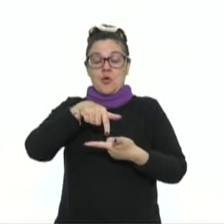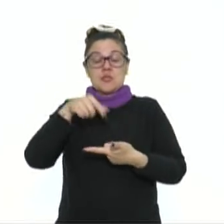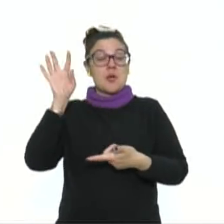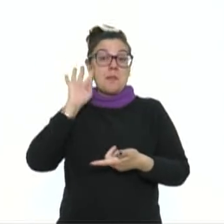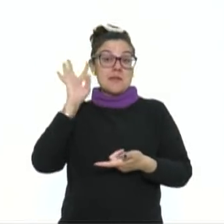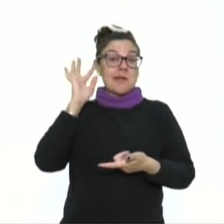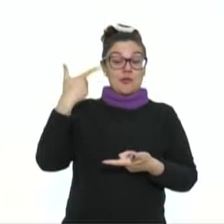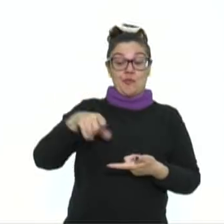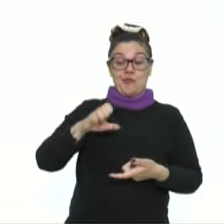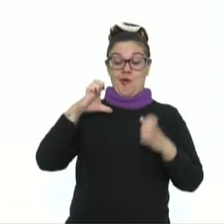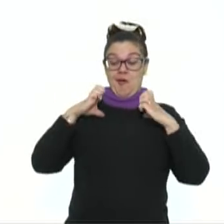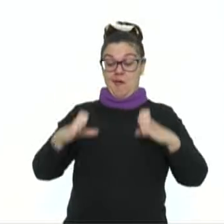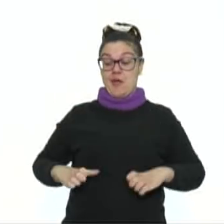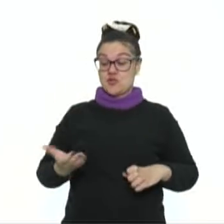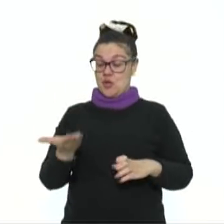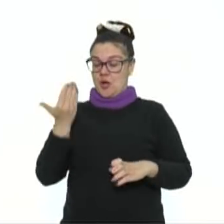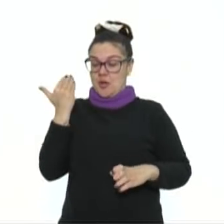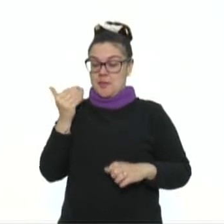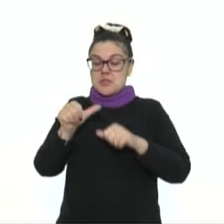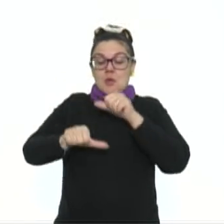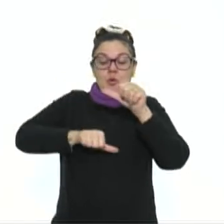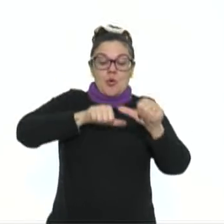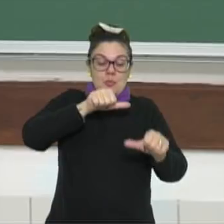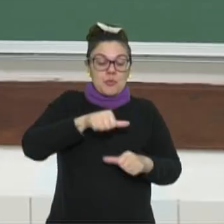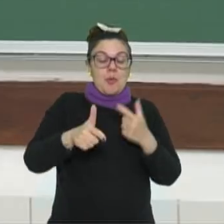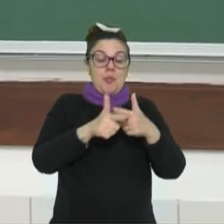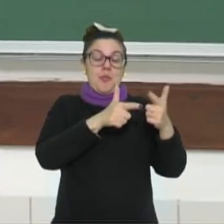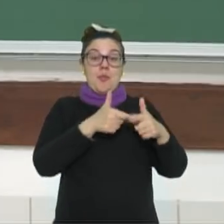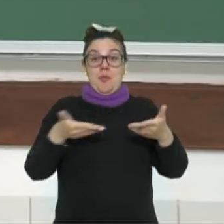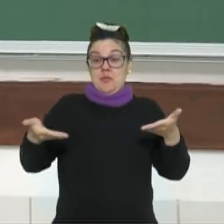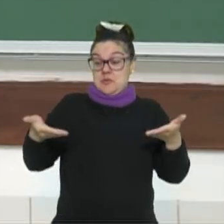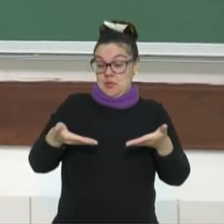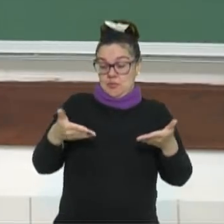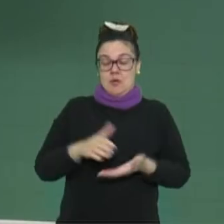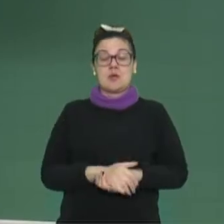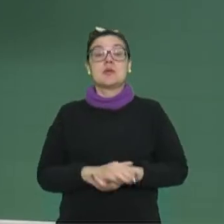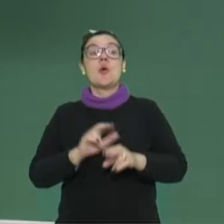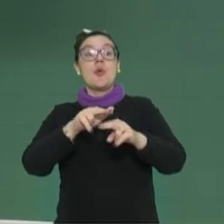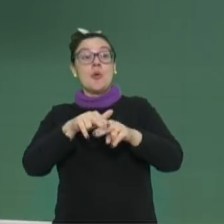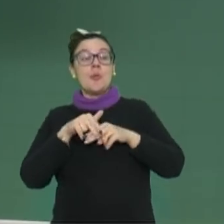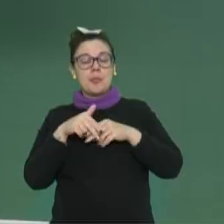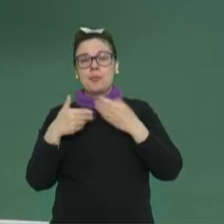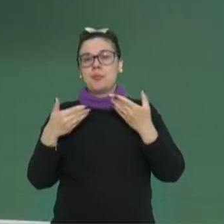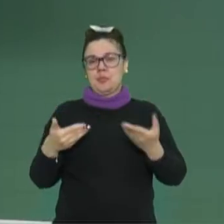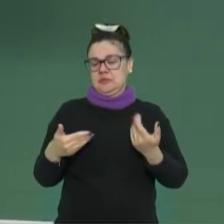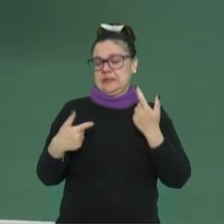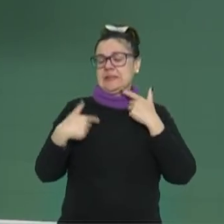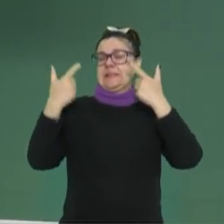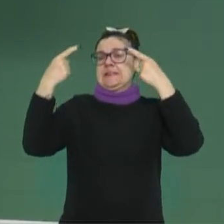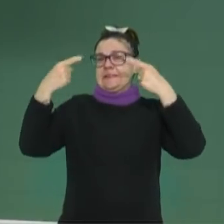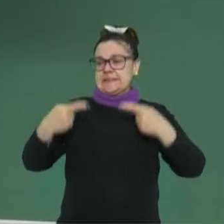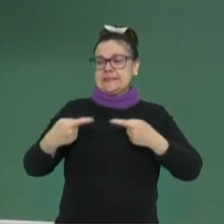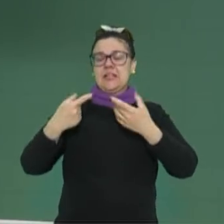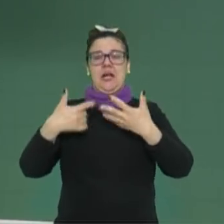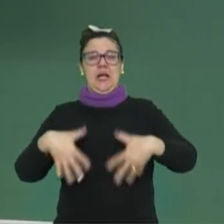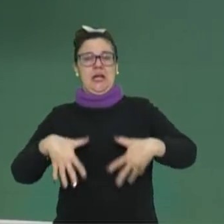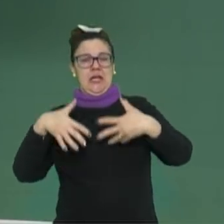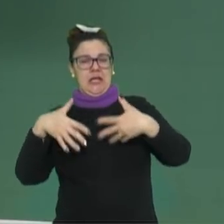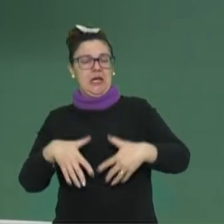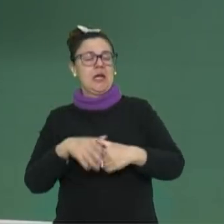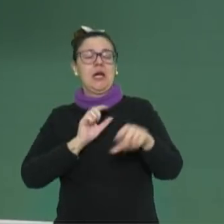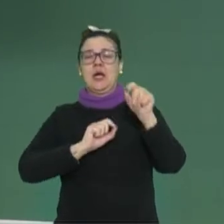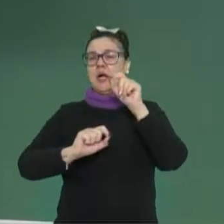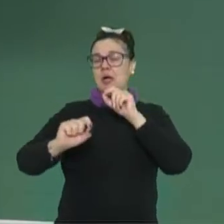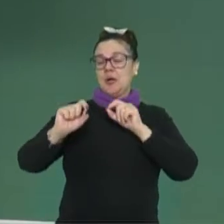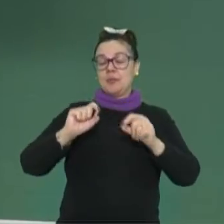e propõe repensar tais valores a partir dos problemas atuais. Por isso que essa proposta é tida como polêmica, né? E polêmica, na